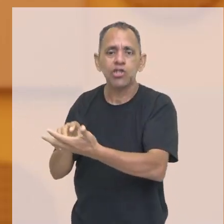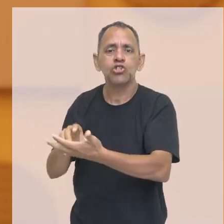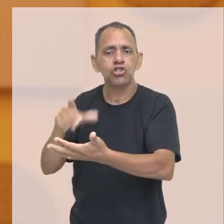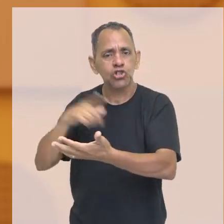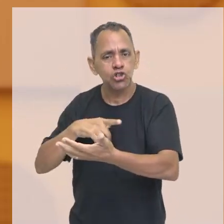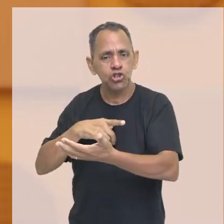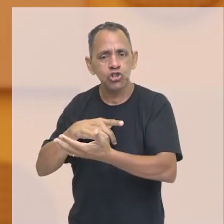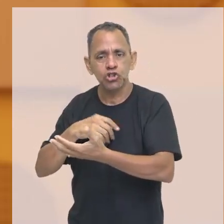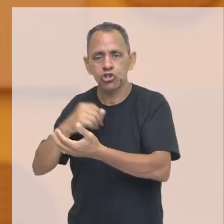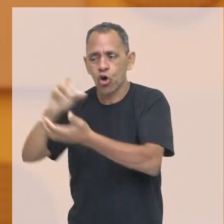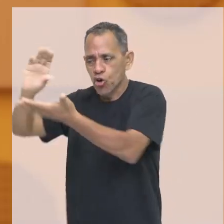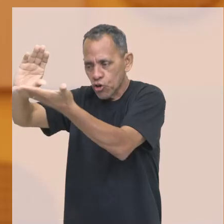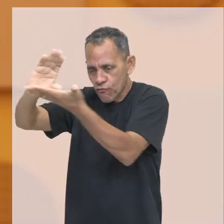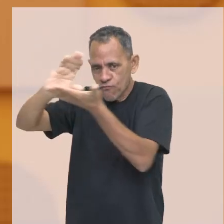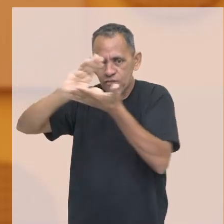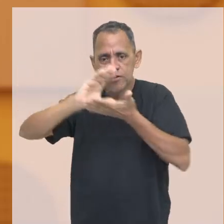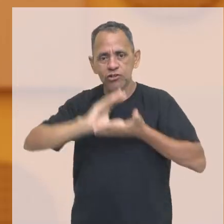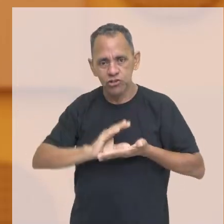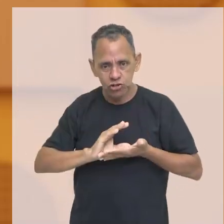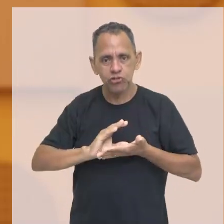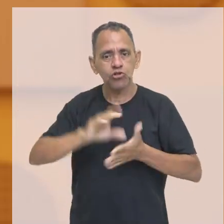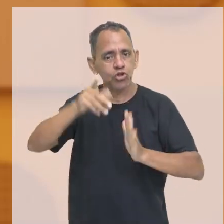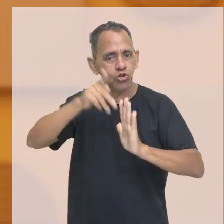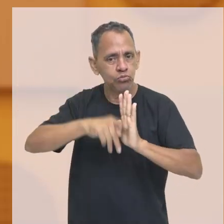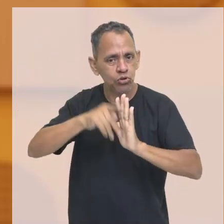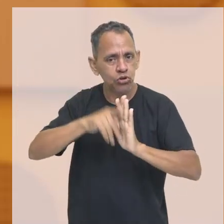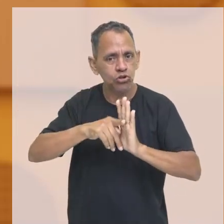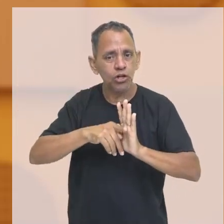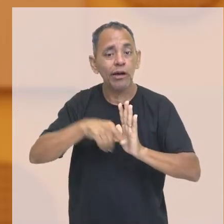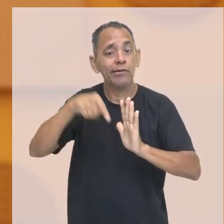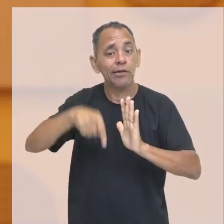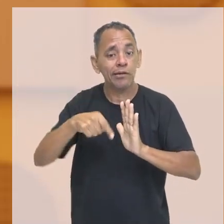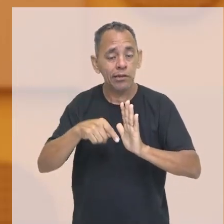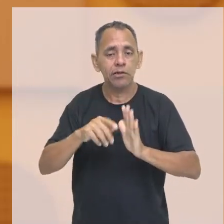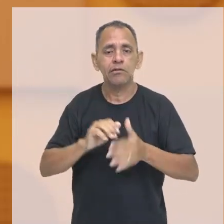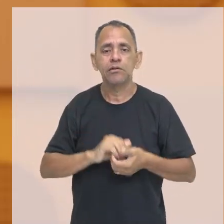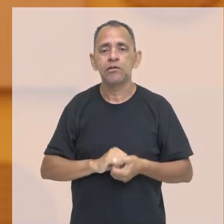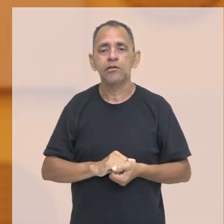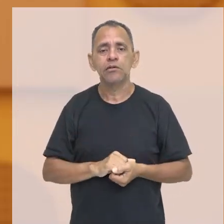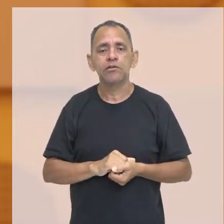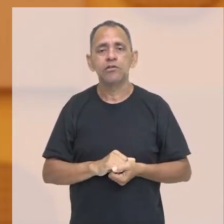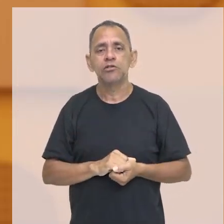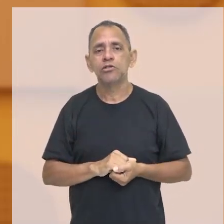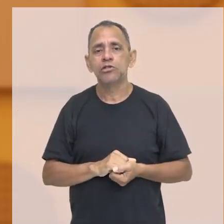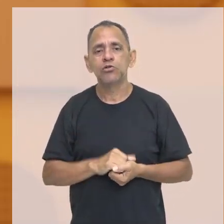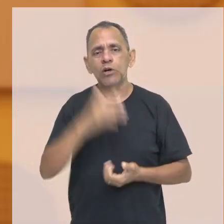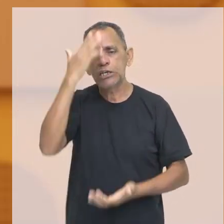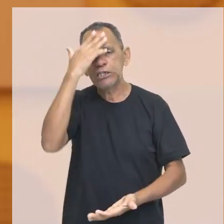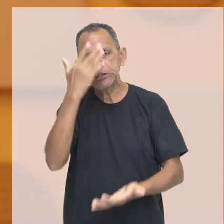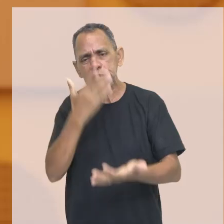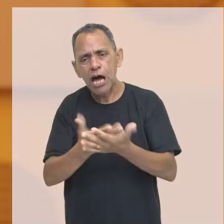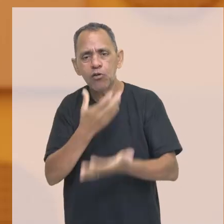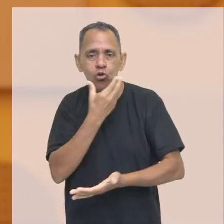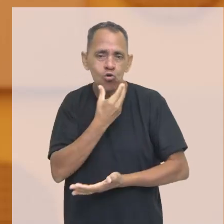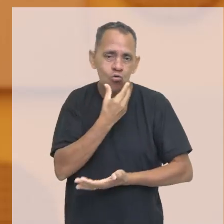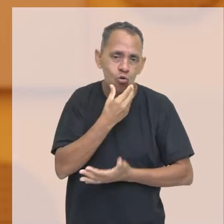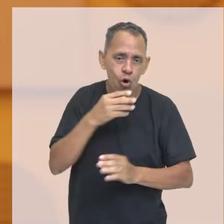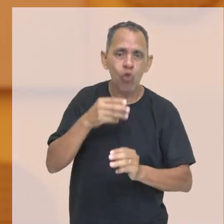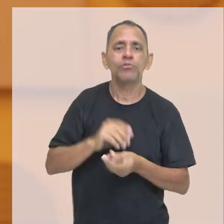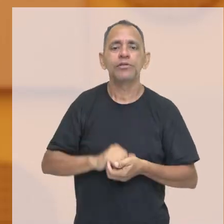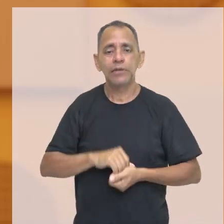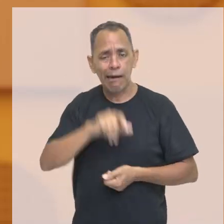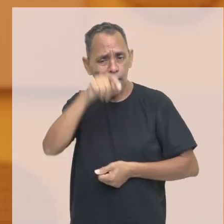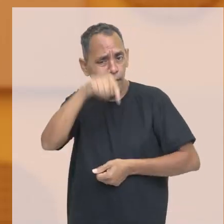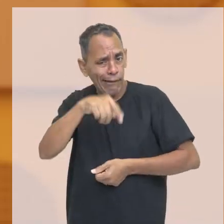e peculiaridades da região faziam projetos para cá sem levar em conta o homem amazônico e toda a sua